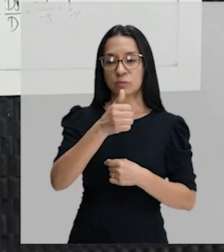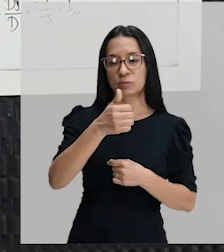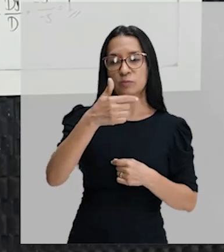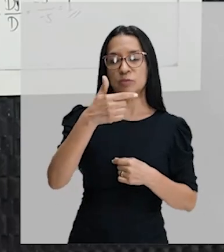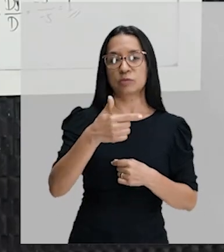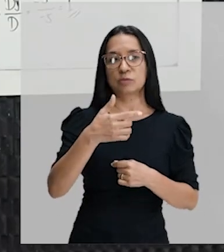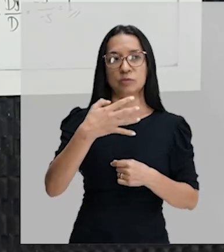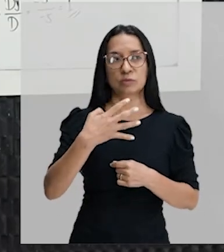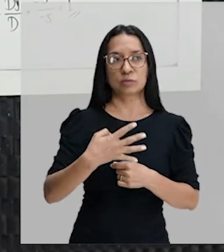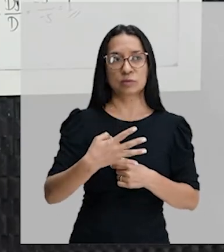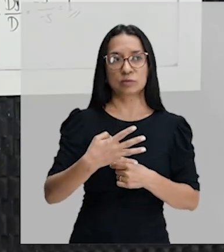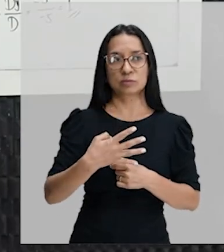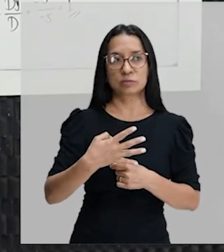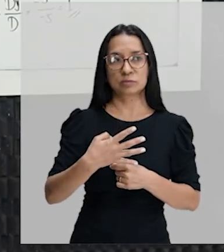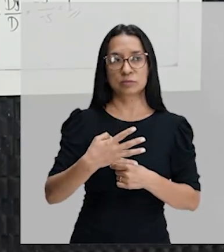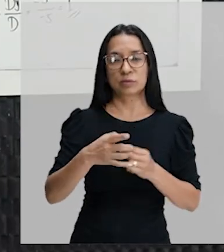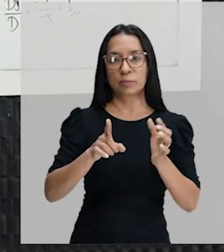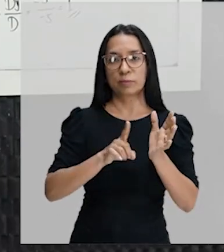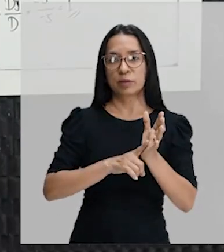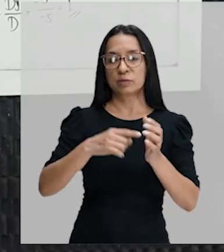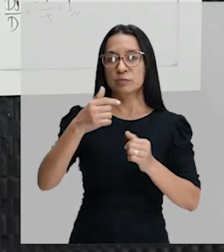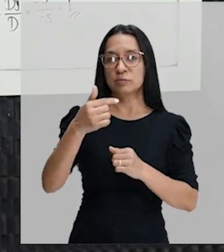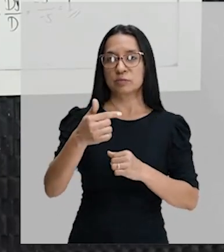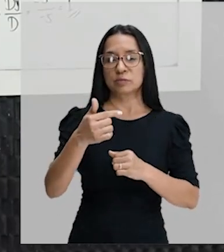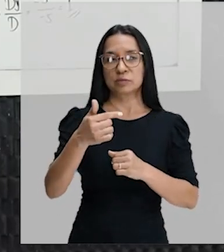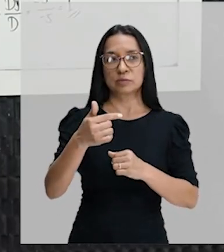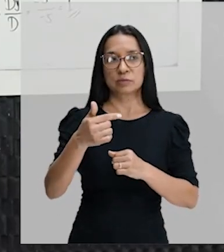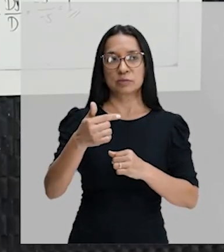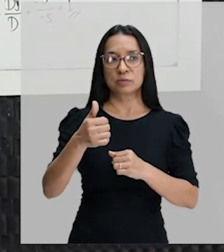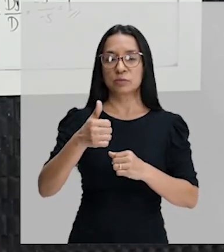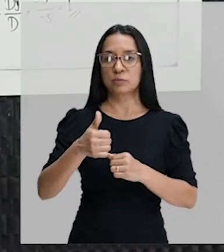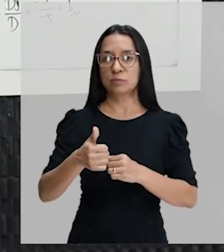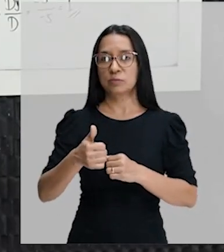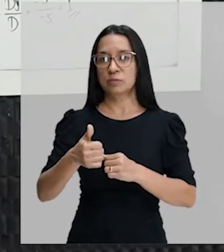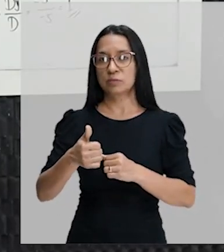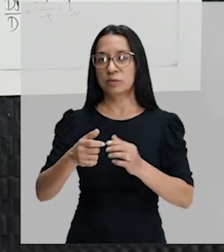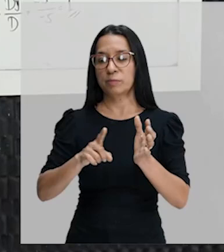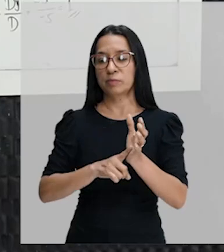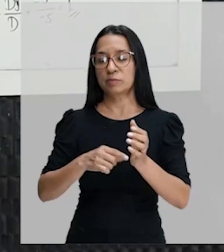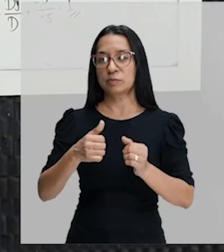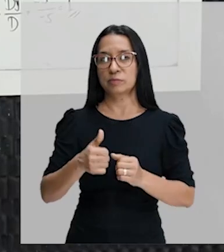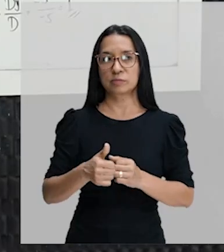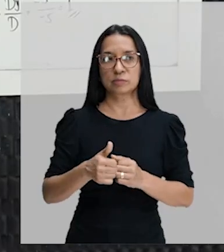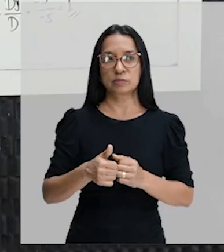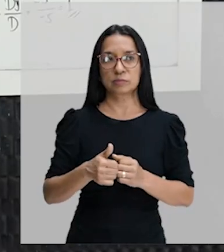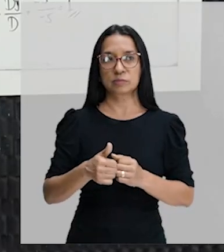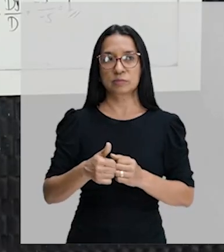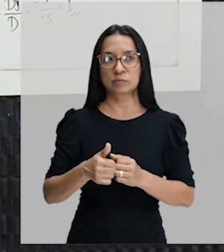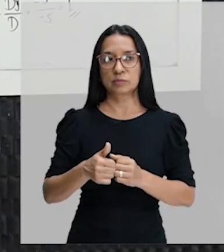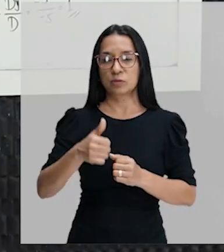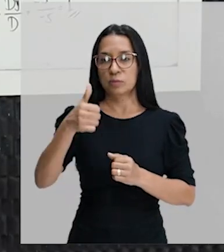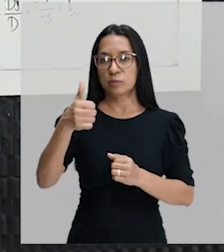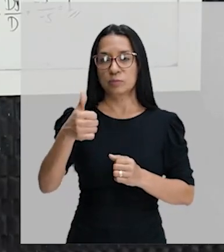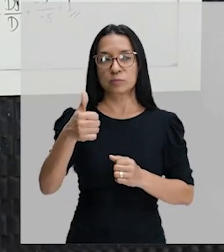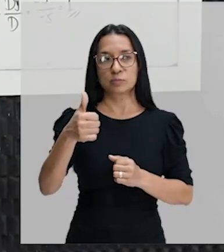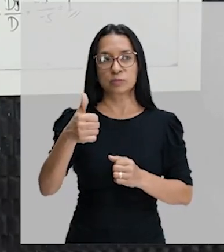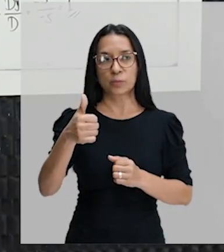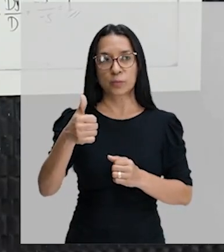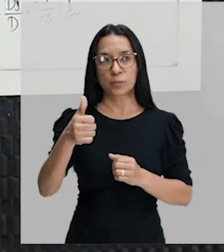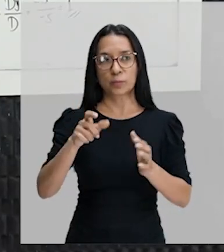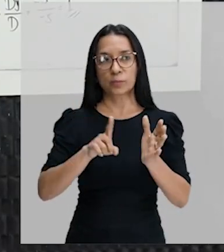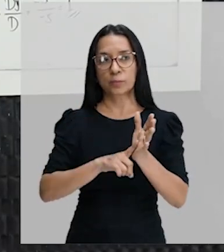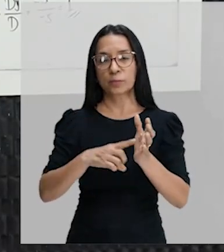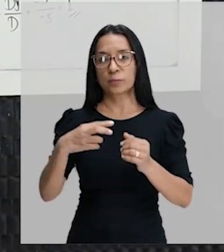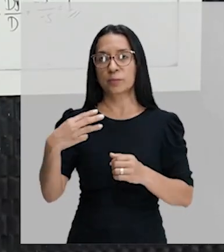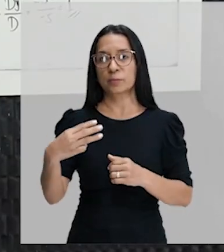2, 4, menos 2, 1 e menos 1, 1,